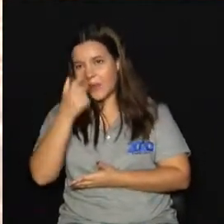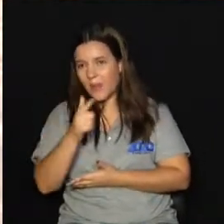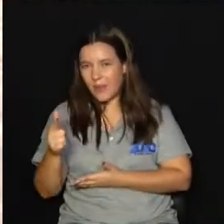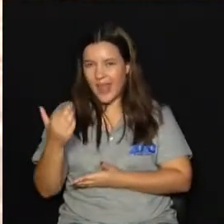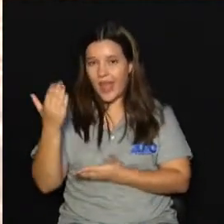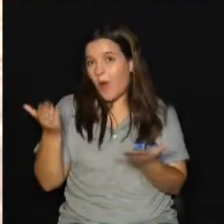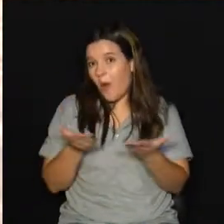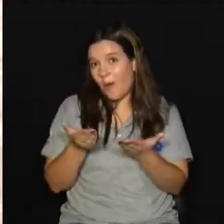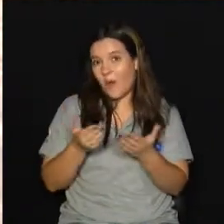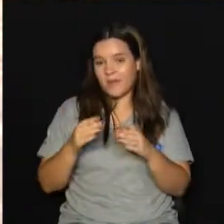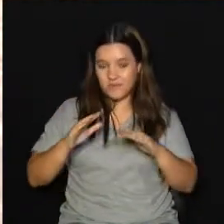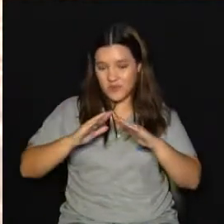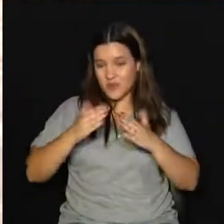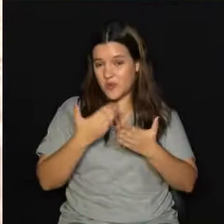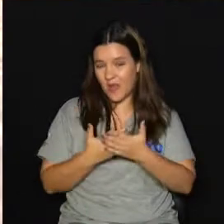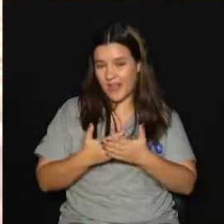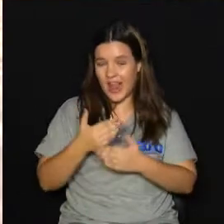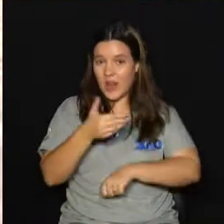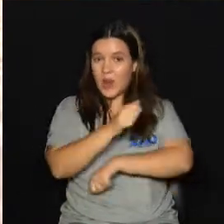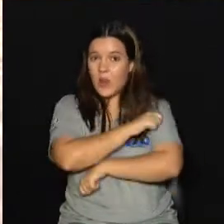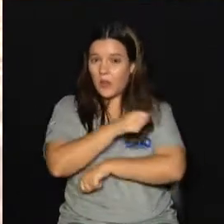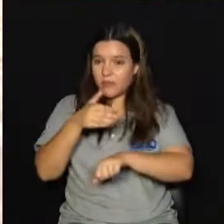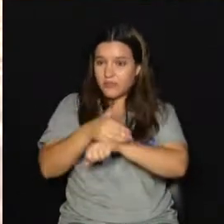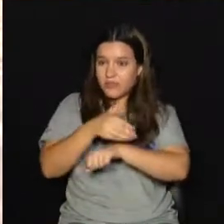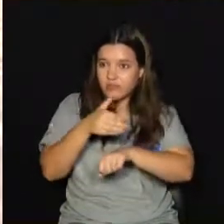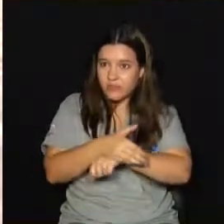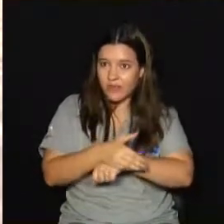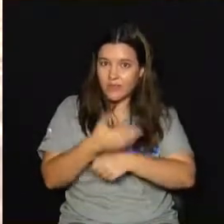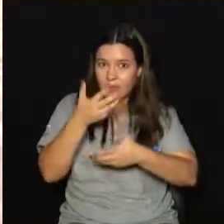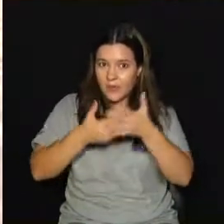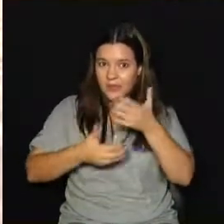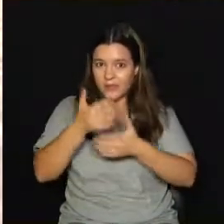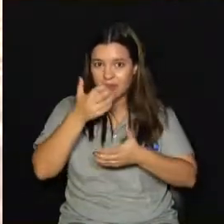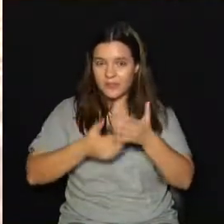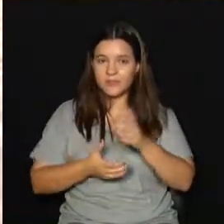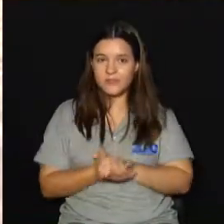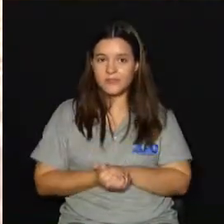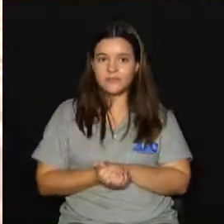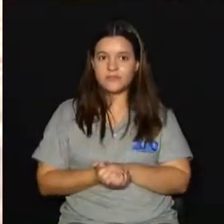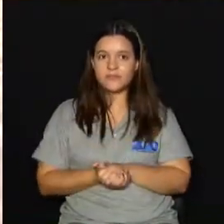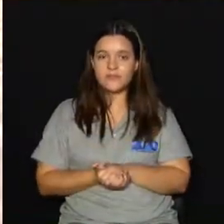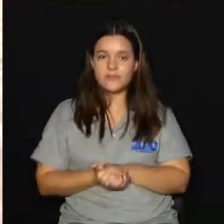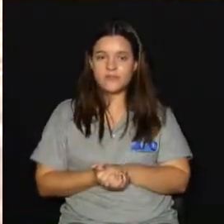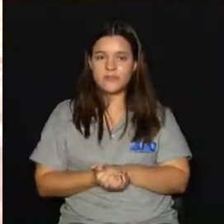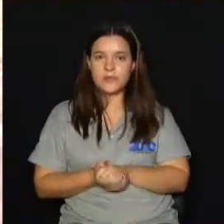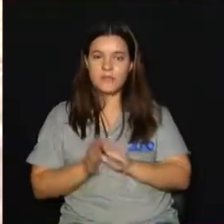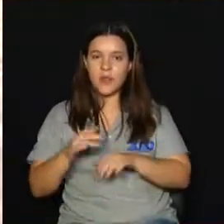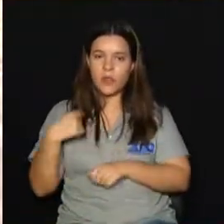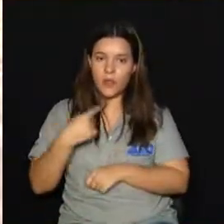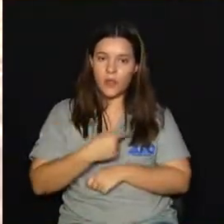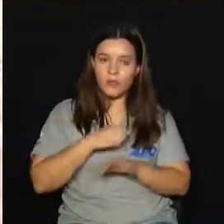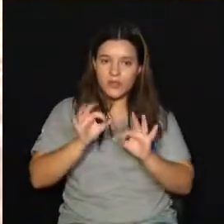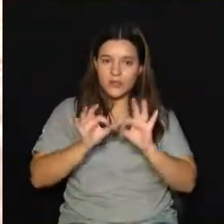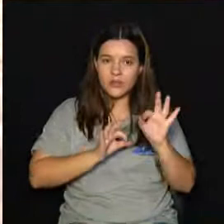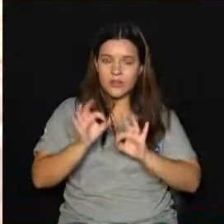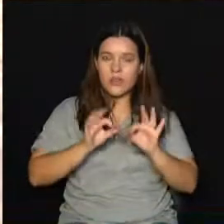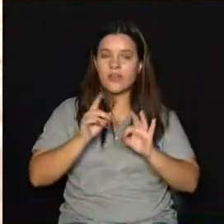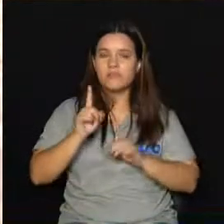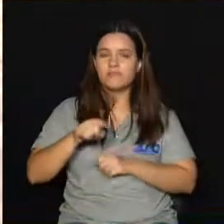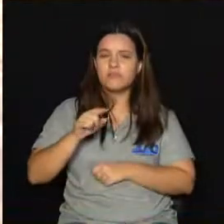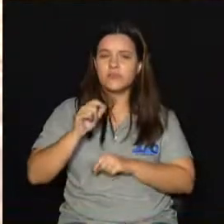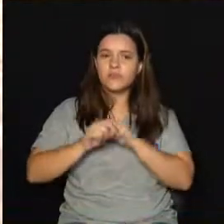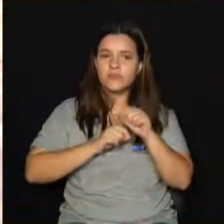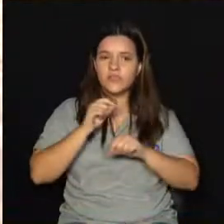mas agora nada disso tem uma certa influência, não é mesmo? Isso, mas uma das providências que estamos tomando,